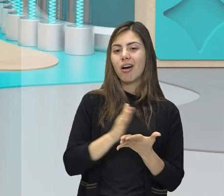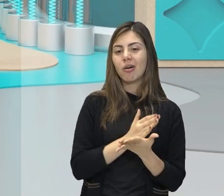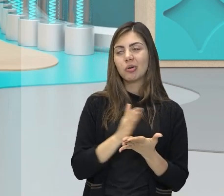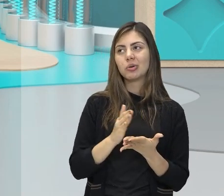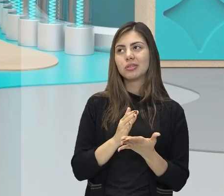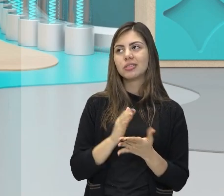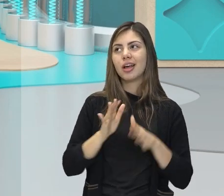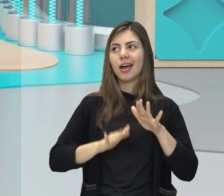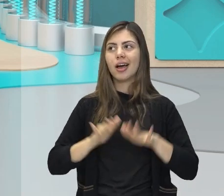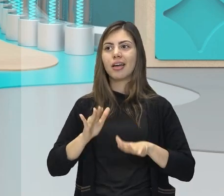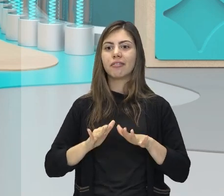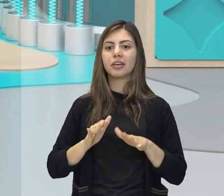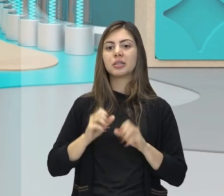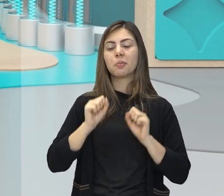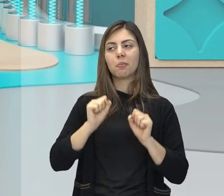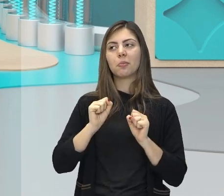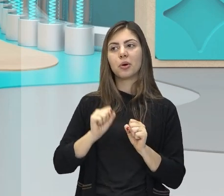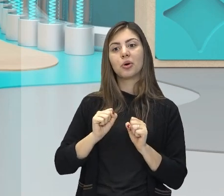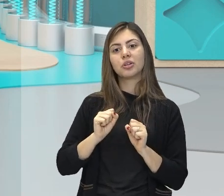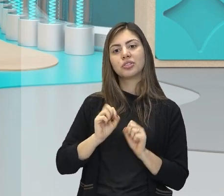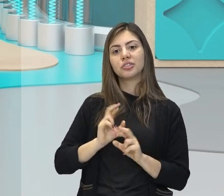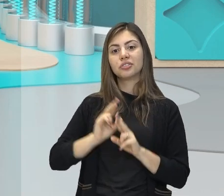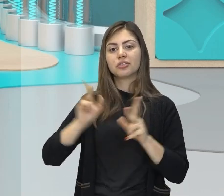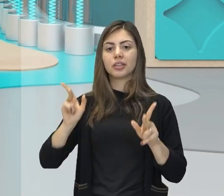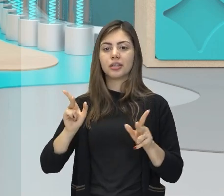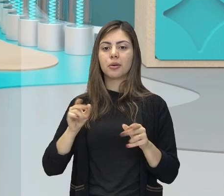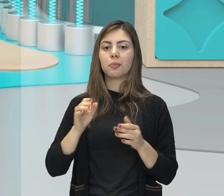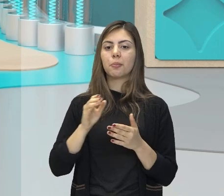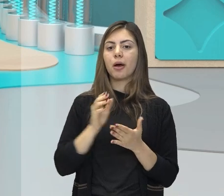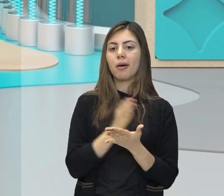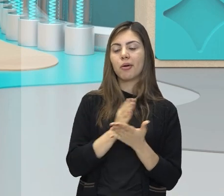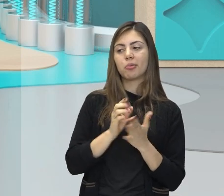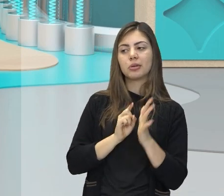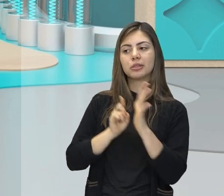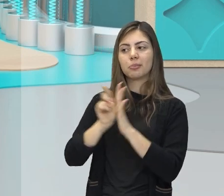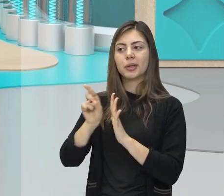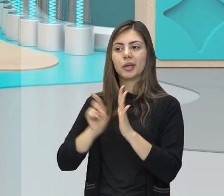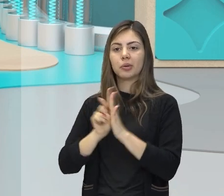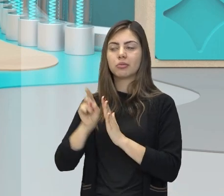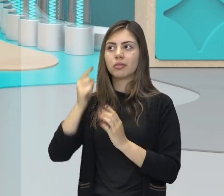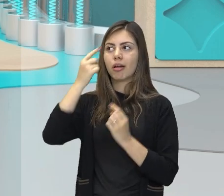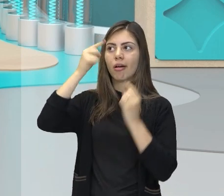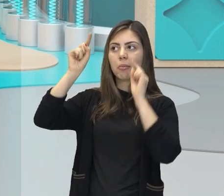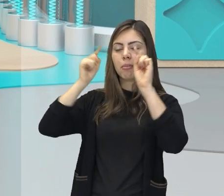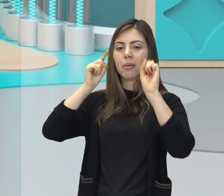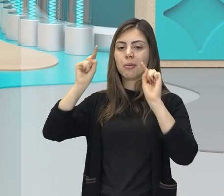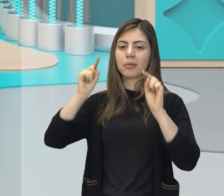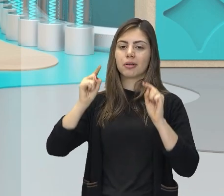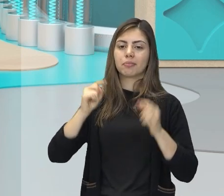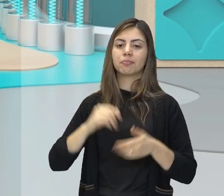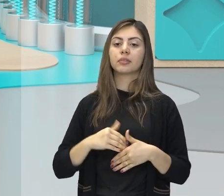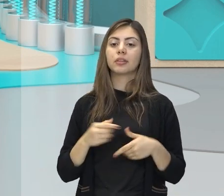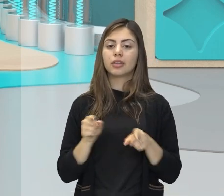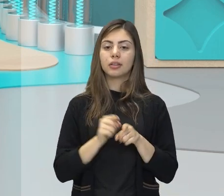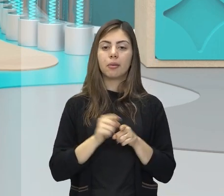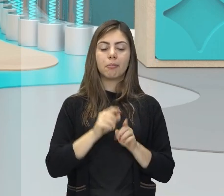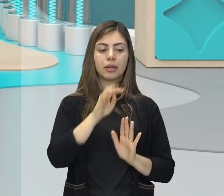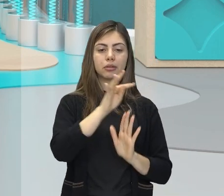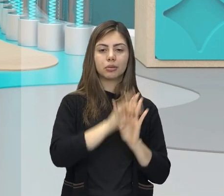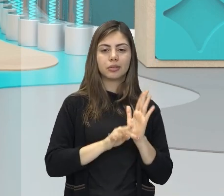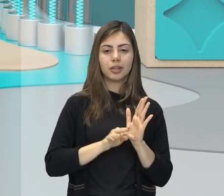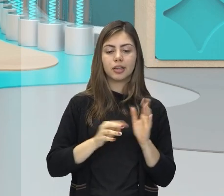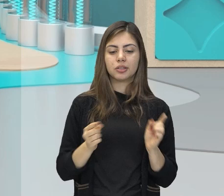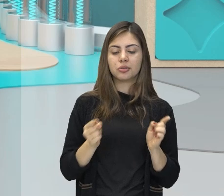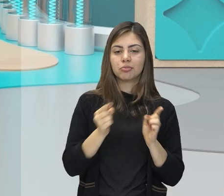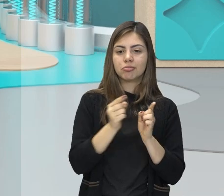um pouco do planejado, como, por exemplo, algumas perguntas a mais que vão surgindo e a leitura do texto introdutório